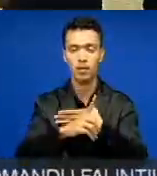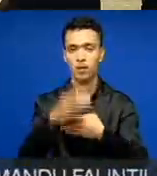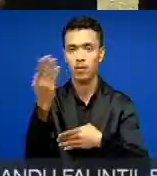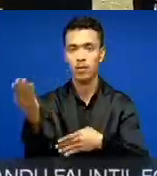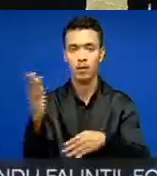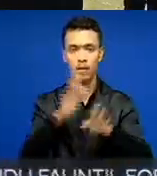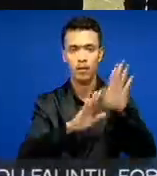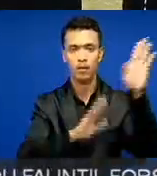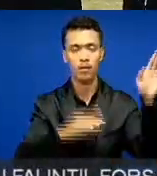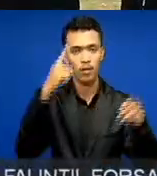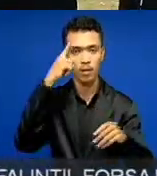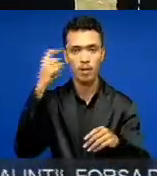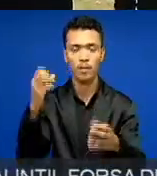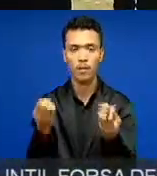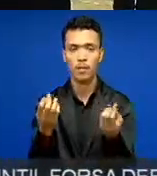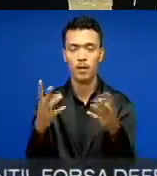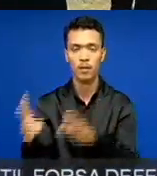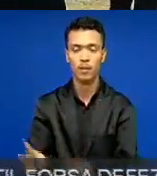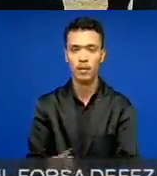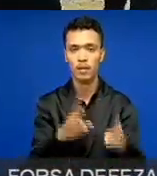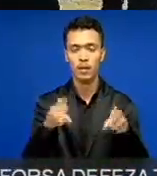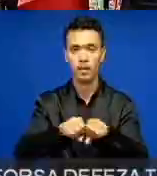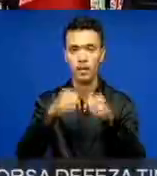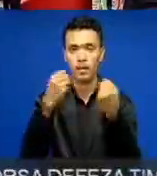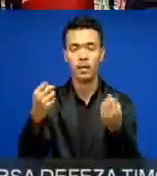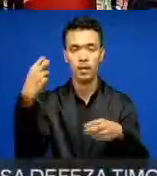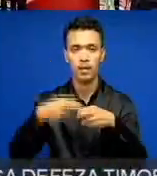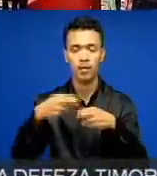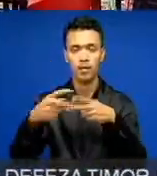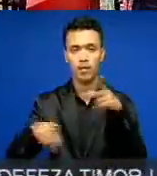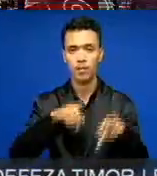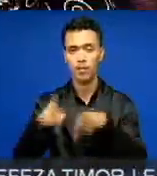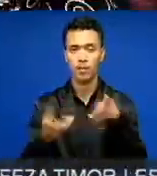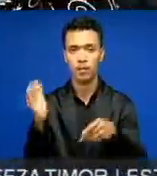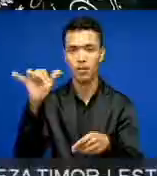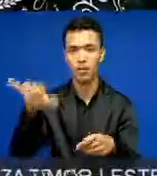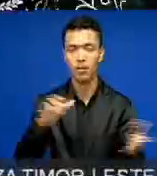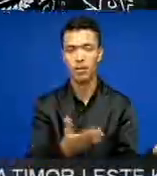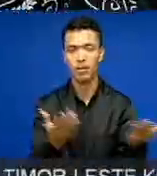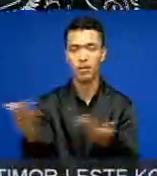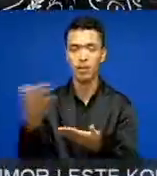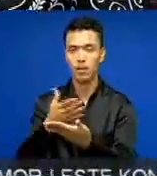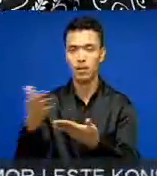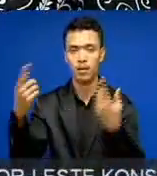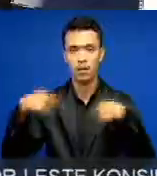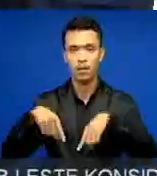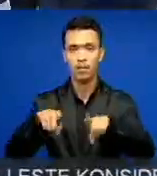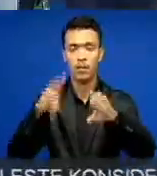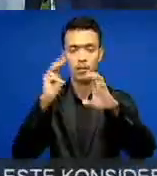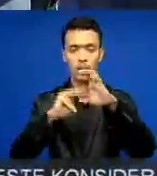rural. Também a maioria condição estrada ad dificulta a população sira a do transporte produto para o mercado.